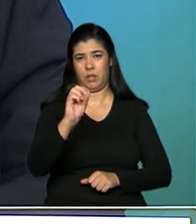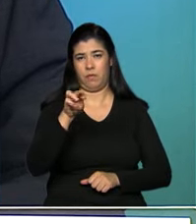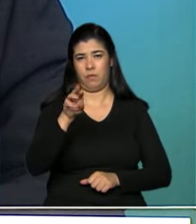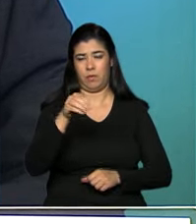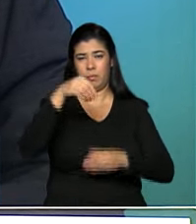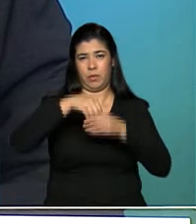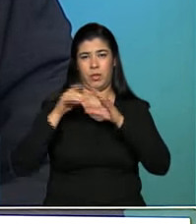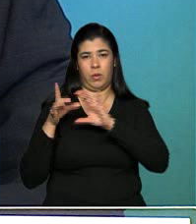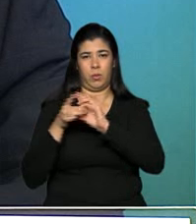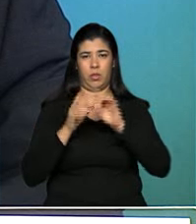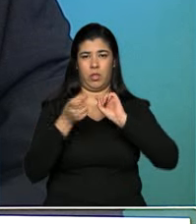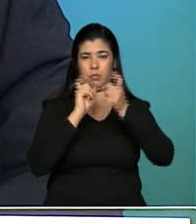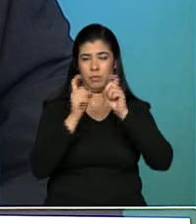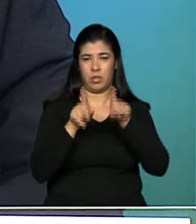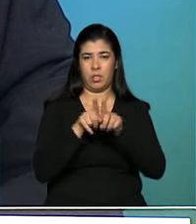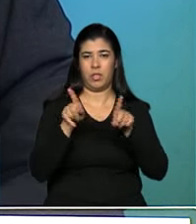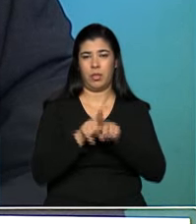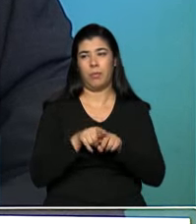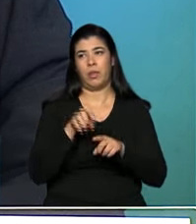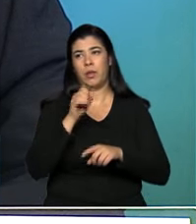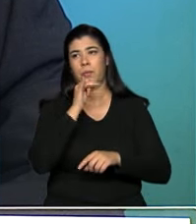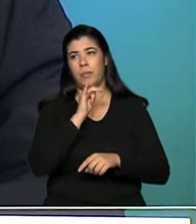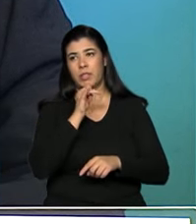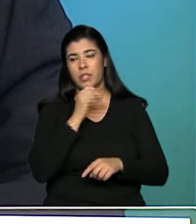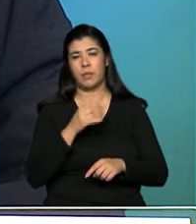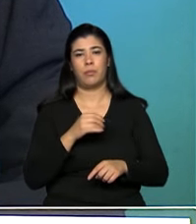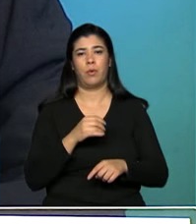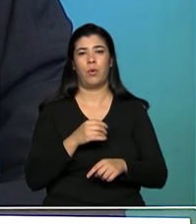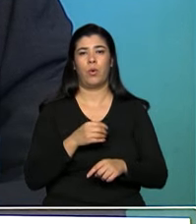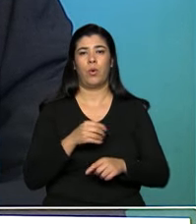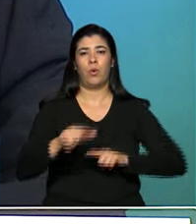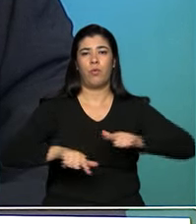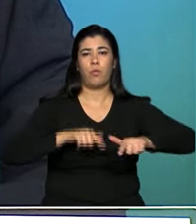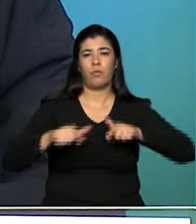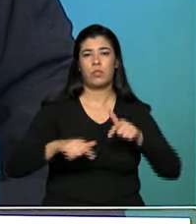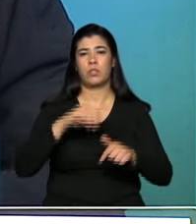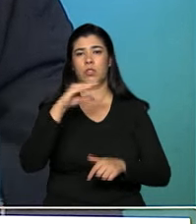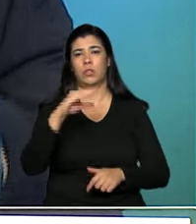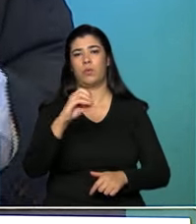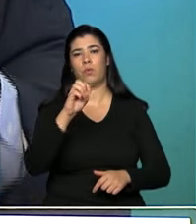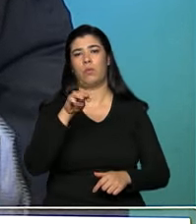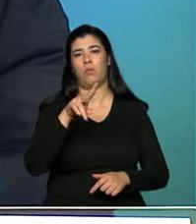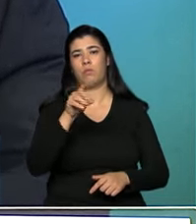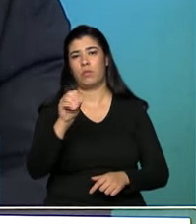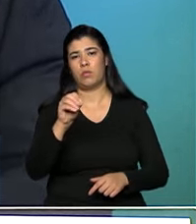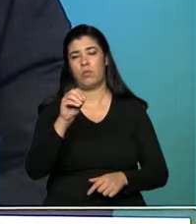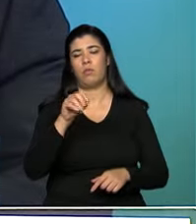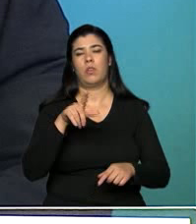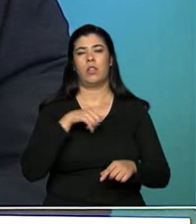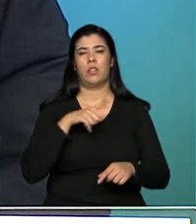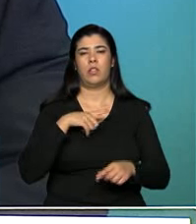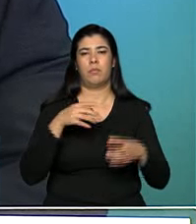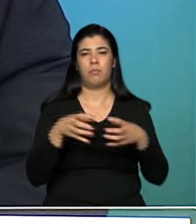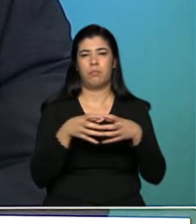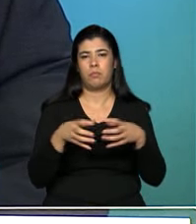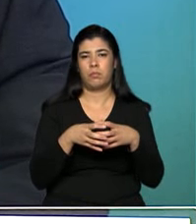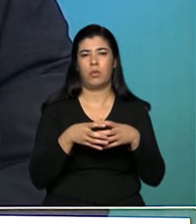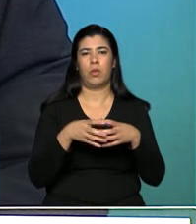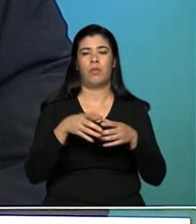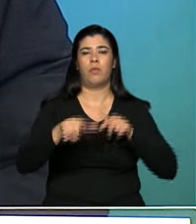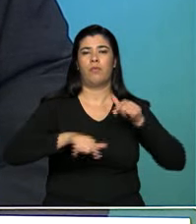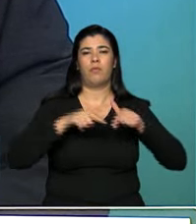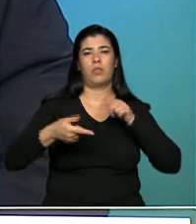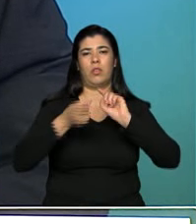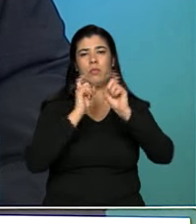a a transformação extinção de Cargos é um um projeto de lei a reestruturação administrativa dentro de um órgão por exemplo